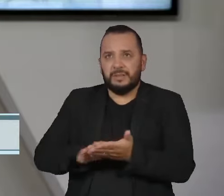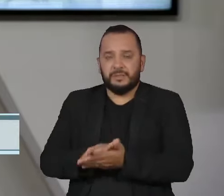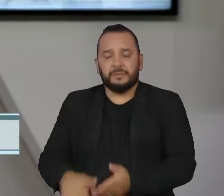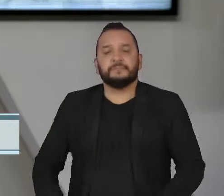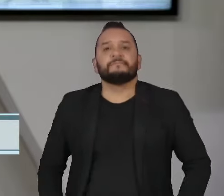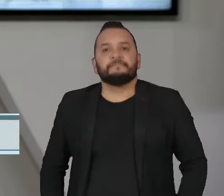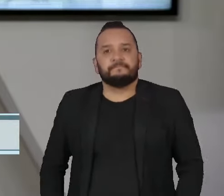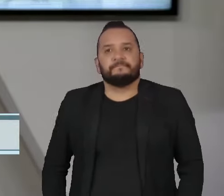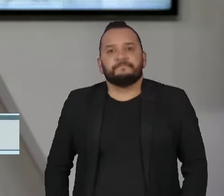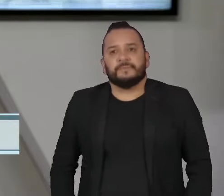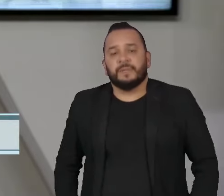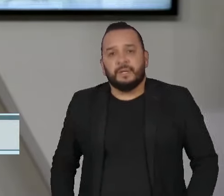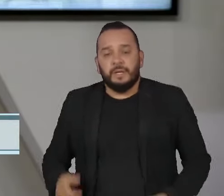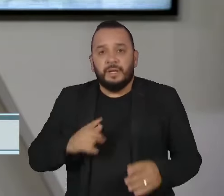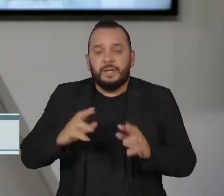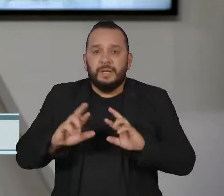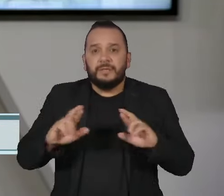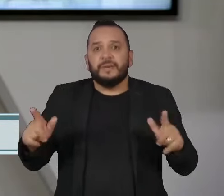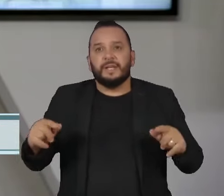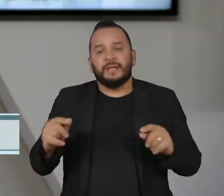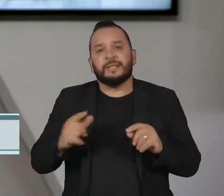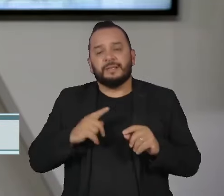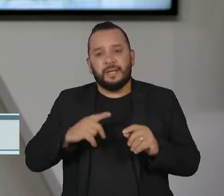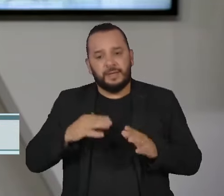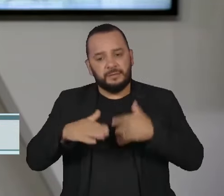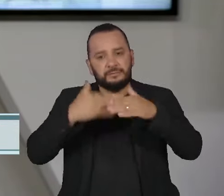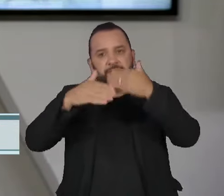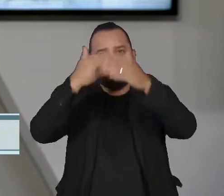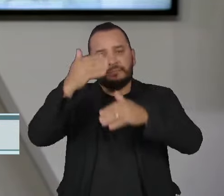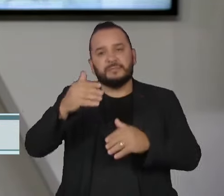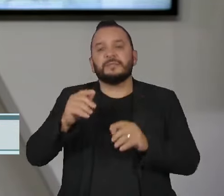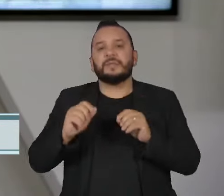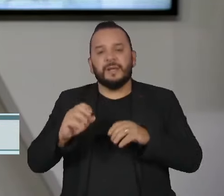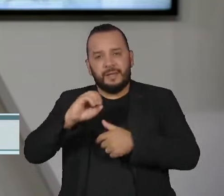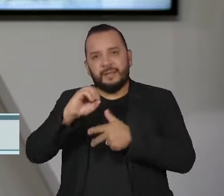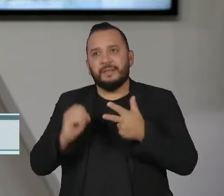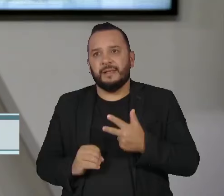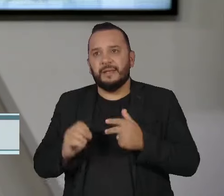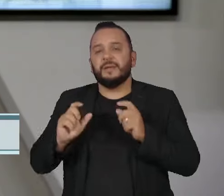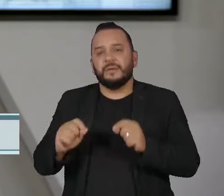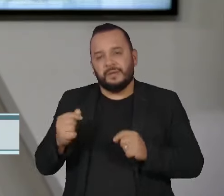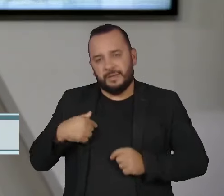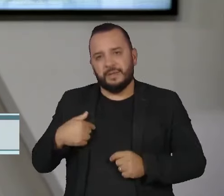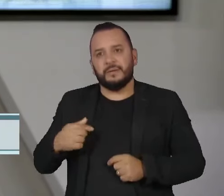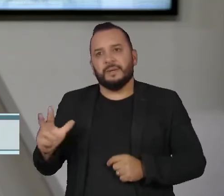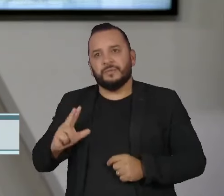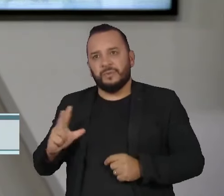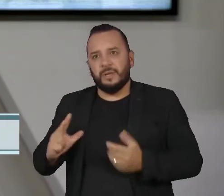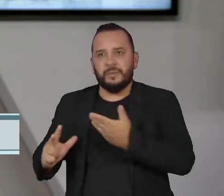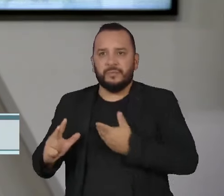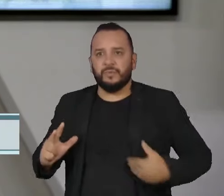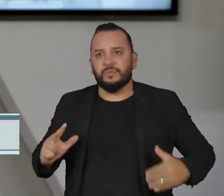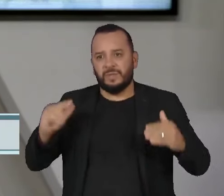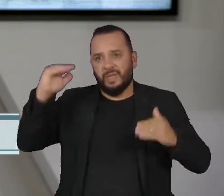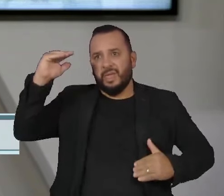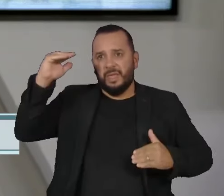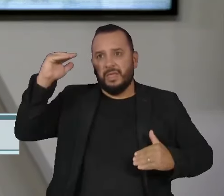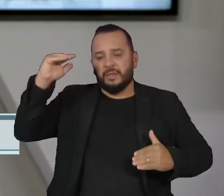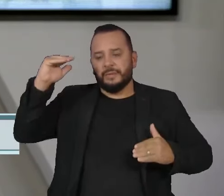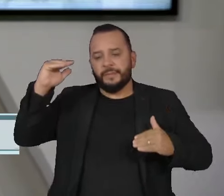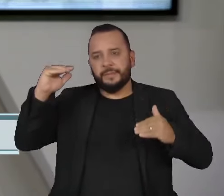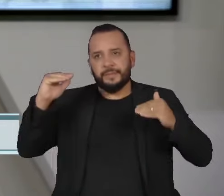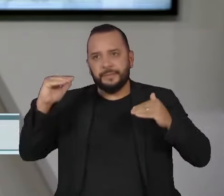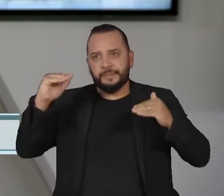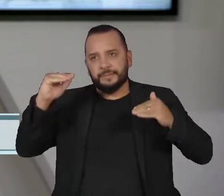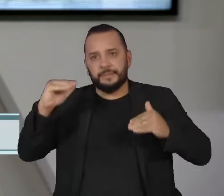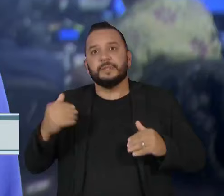A diferença de desempenho no Enem entre alunos do ensino privado e do público está menor. Um levantamento comparou as provas dos